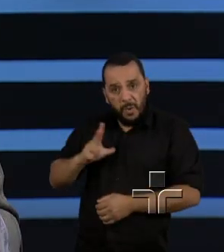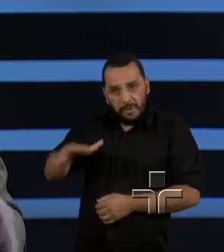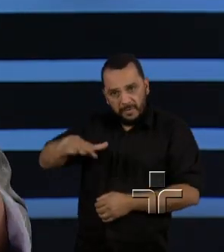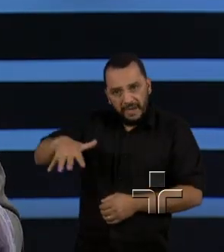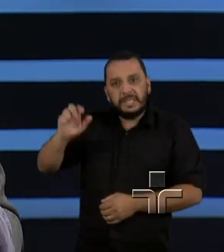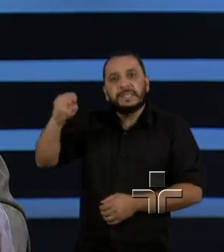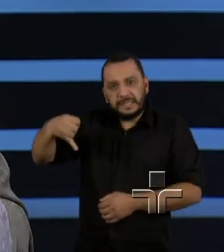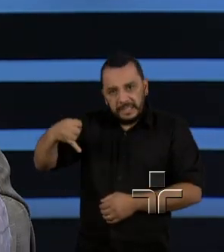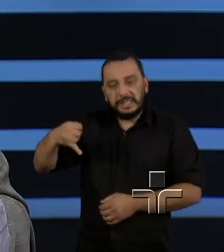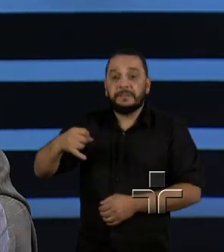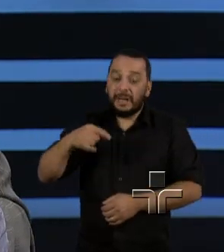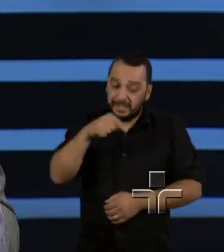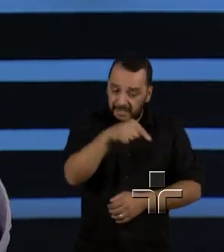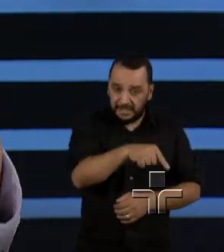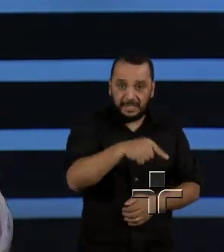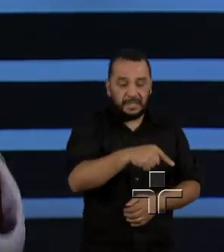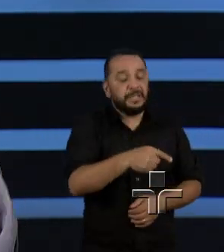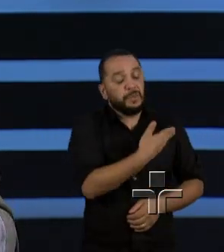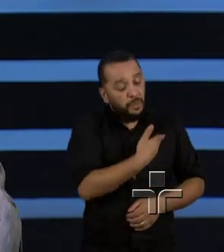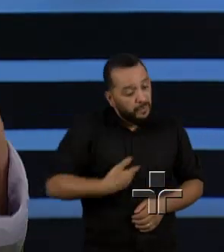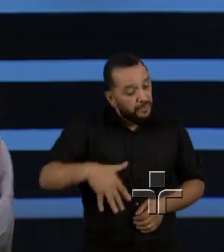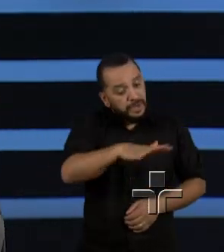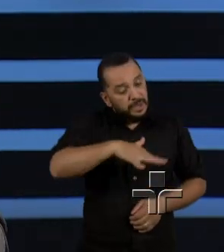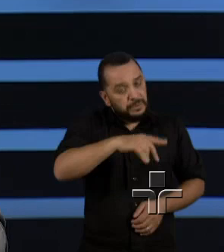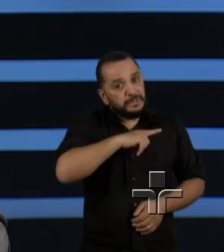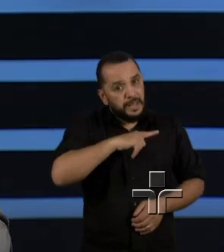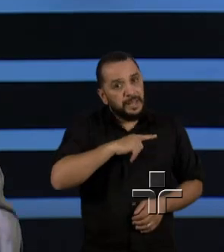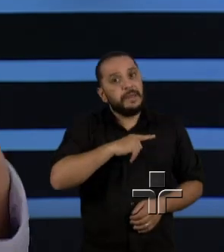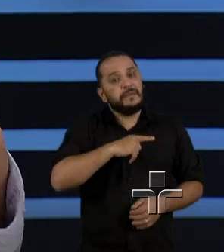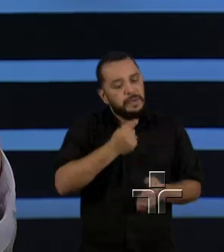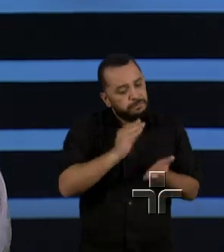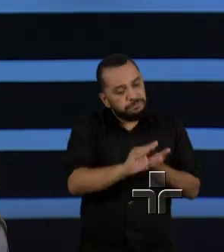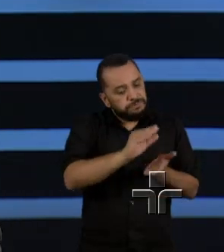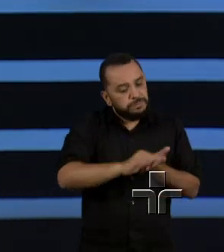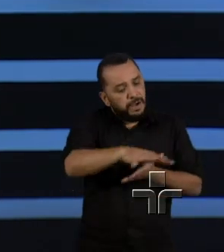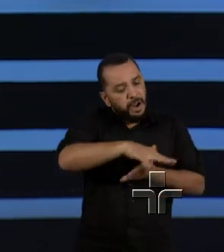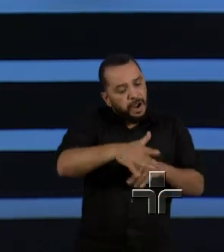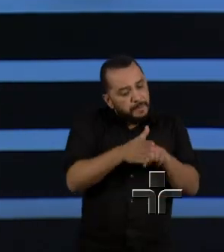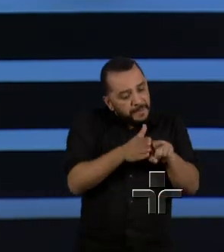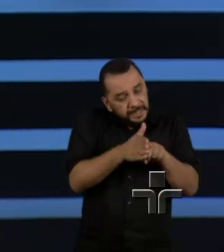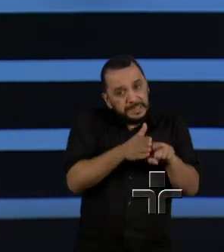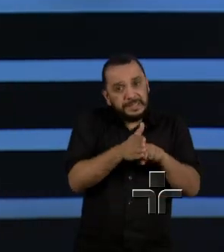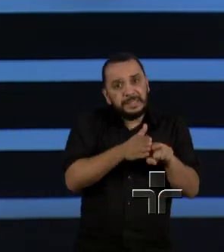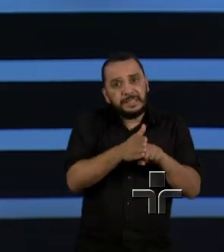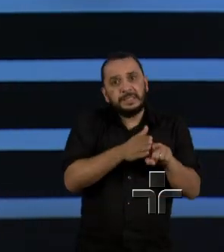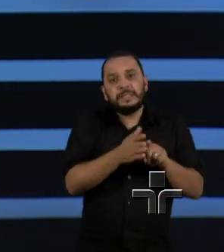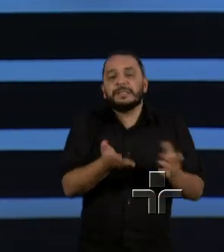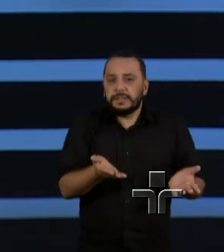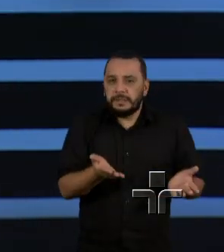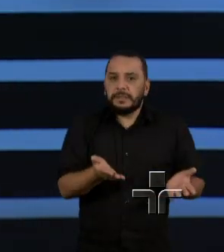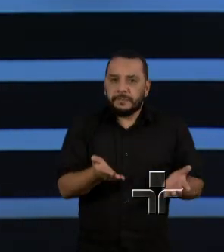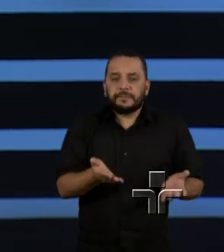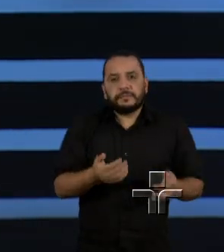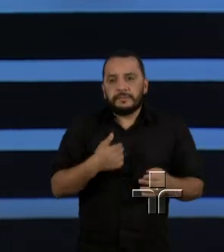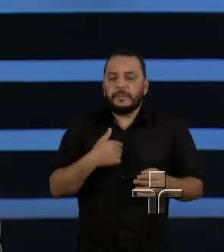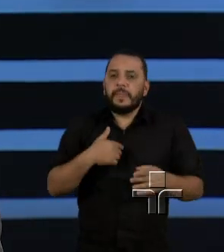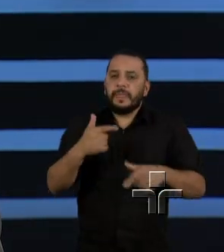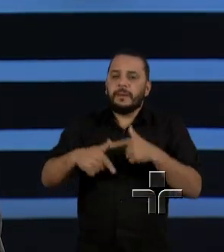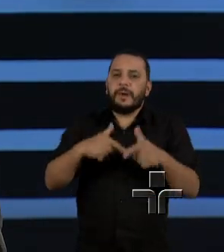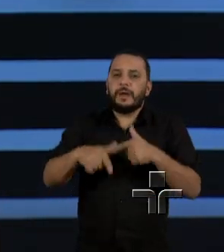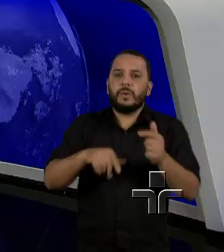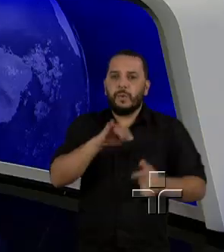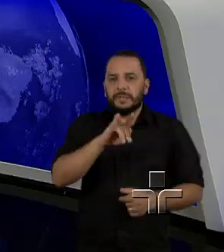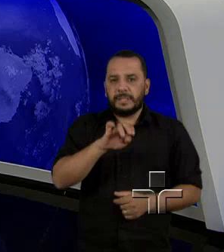mas ela fez grandes investimentos em pesquisa. A gente não pode... O trabalho do Osiris Silva foi um